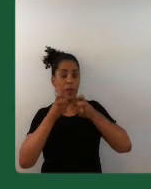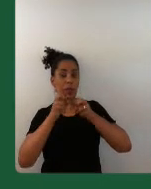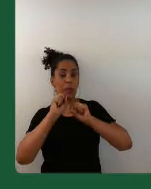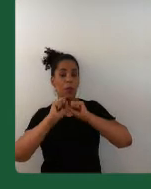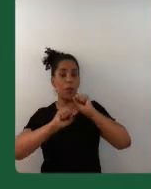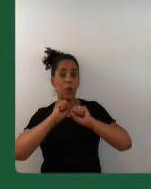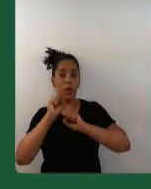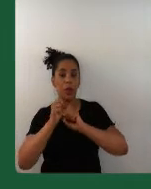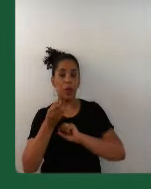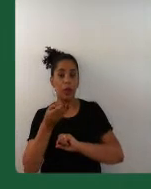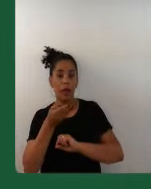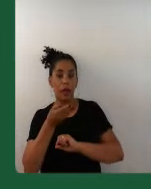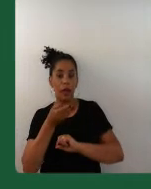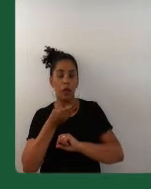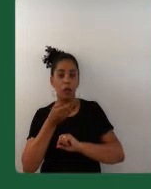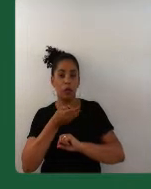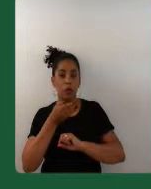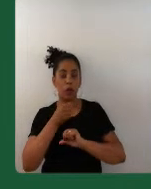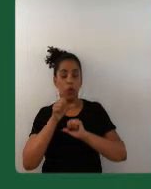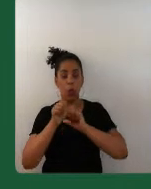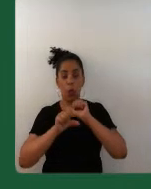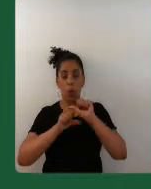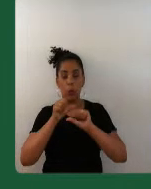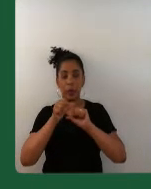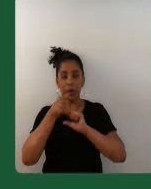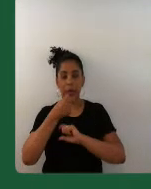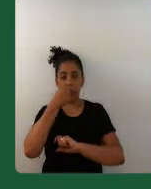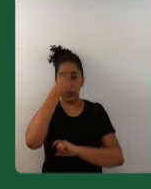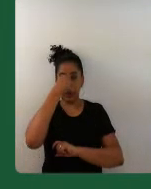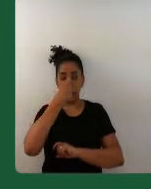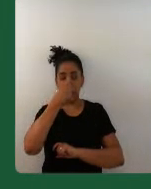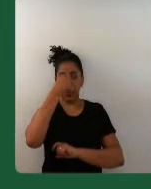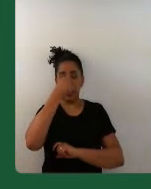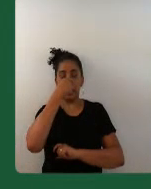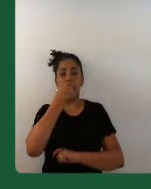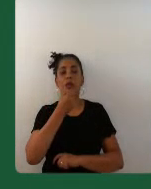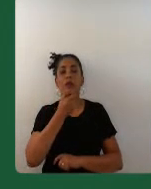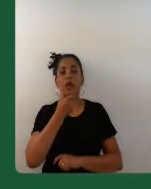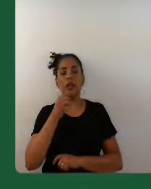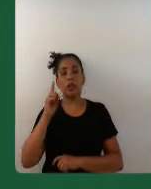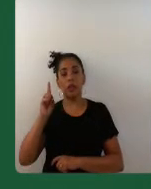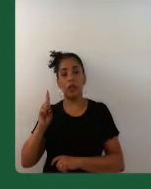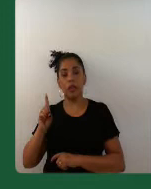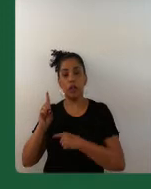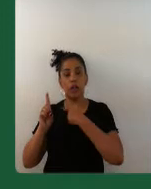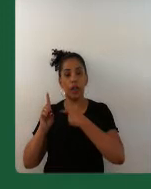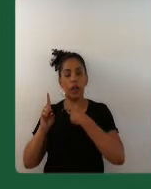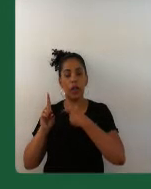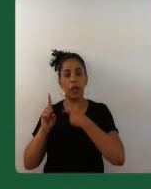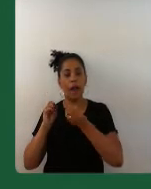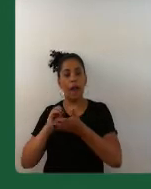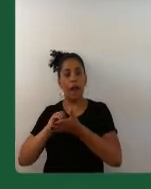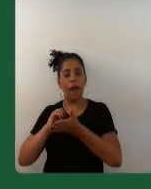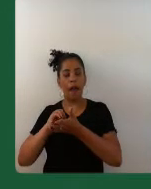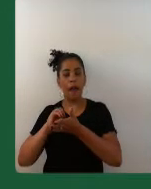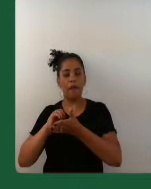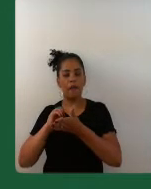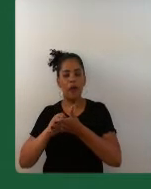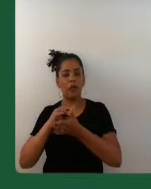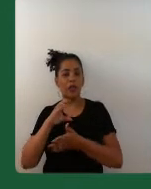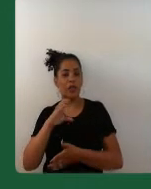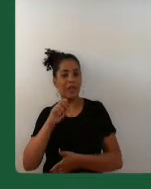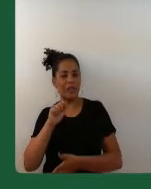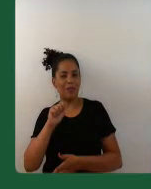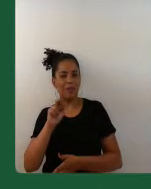à esquerda, né, uma grande alteração no nariz, e na inferior à direita, toda a falta de cartilagem